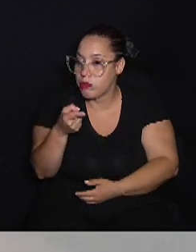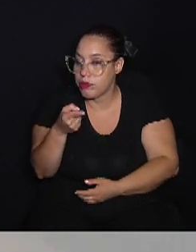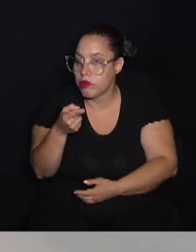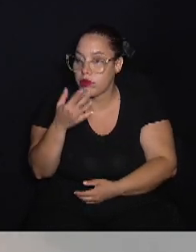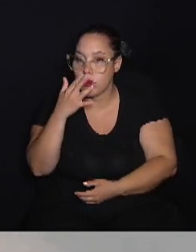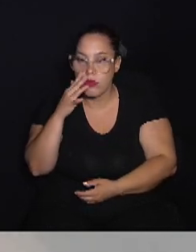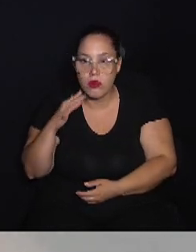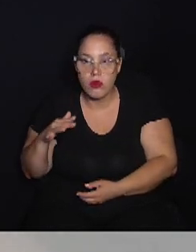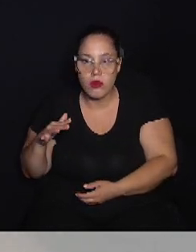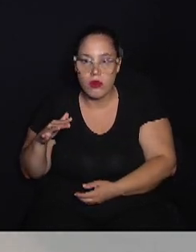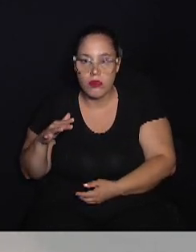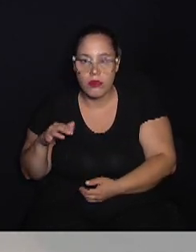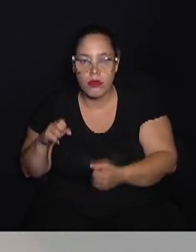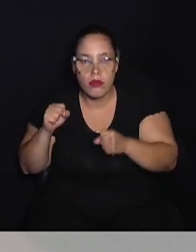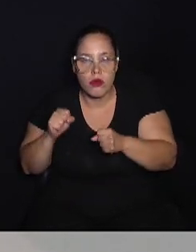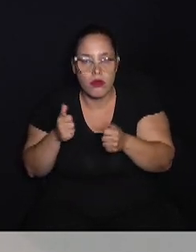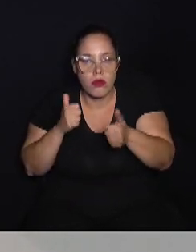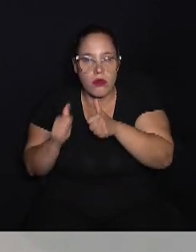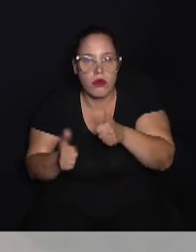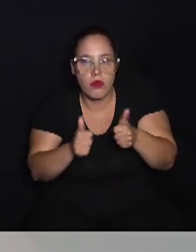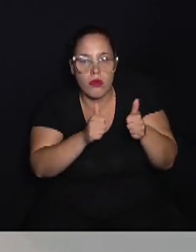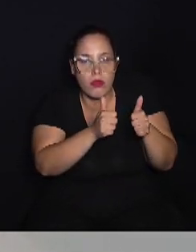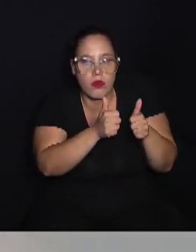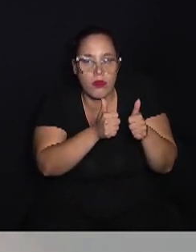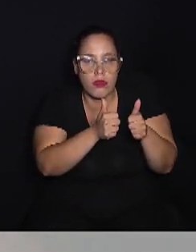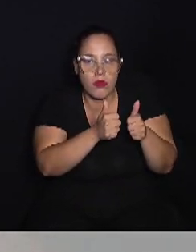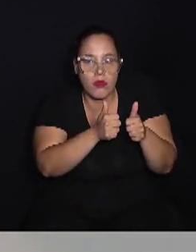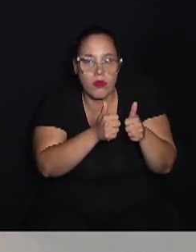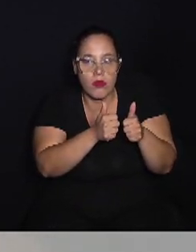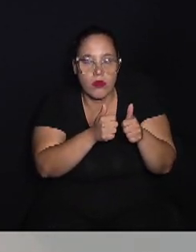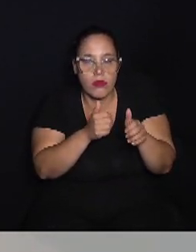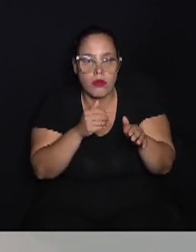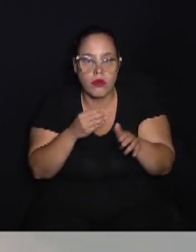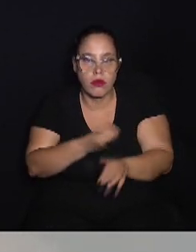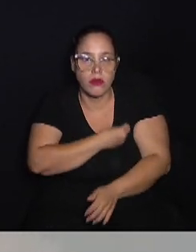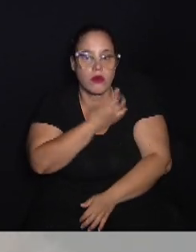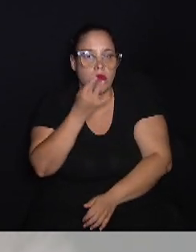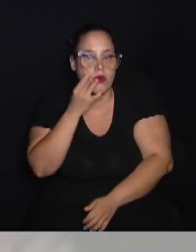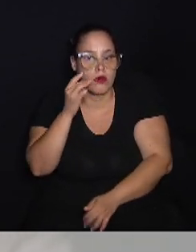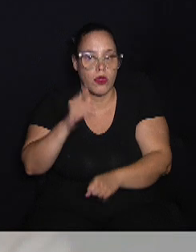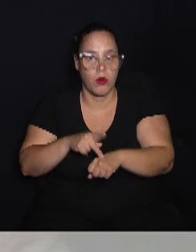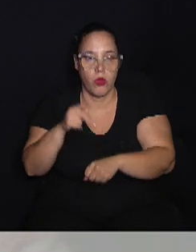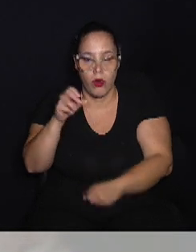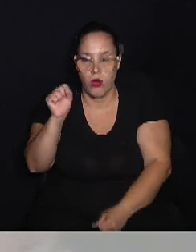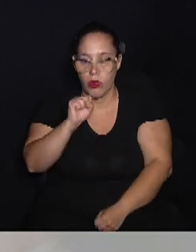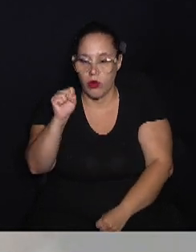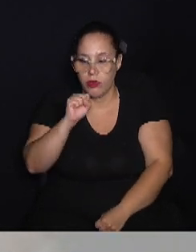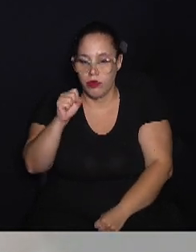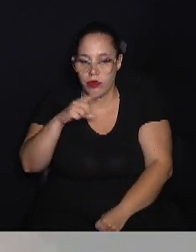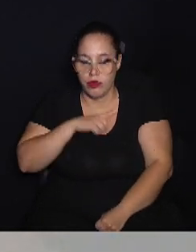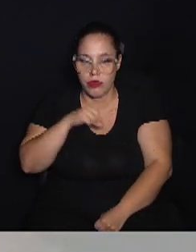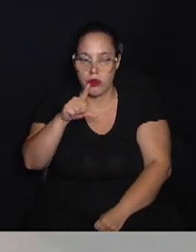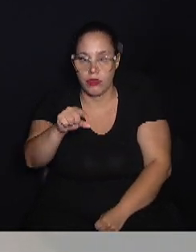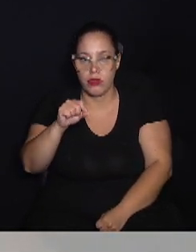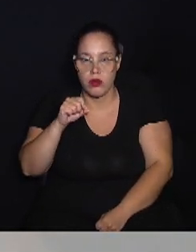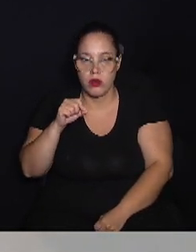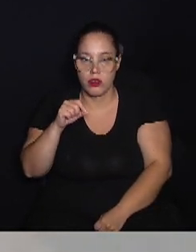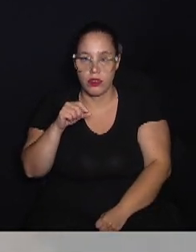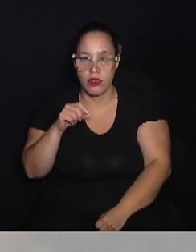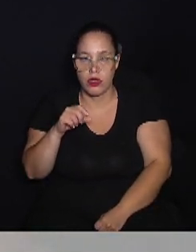criança merece uma avaliação quando ele está presente após os oito nós temos aí a opção de usar